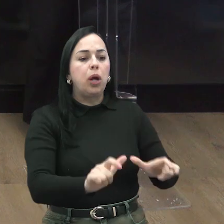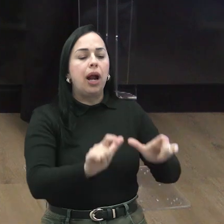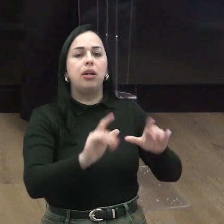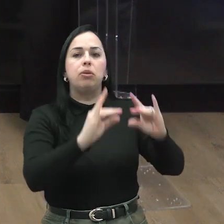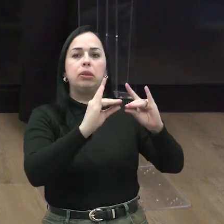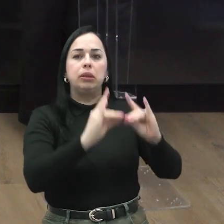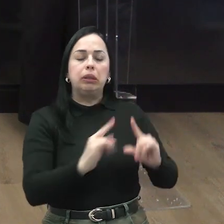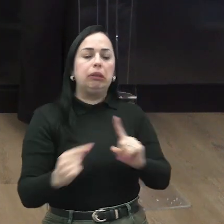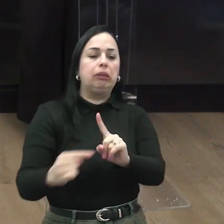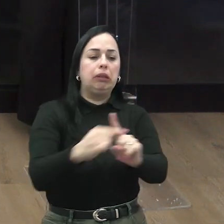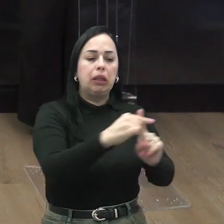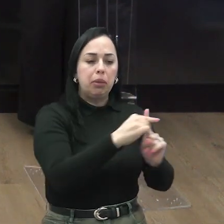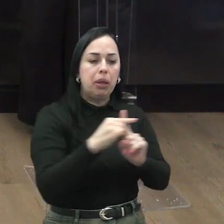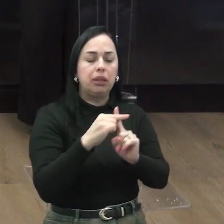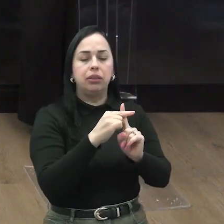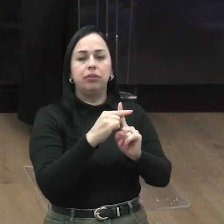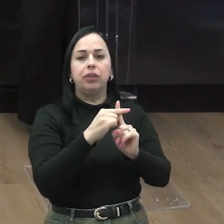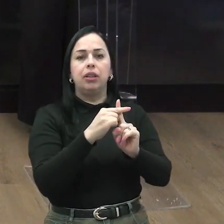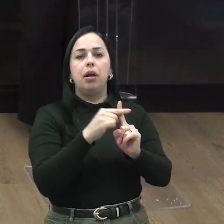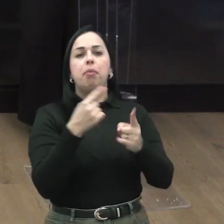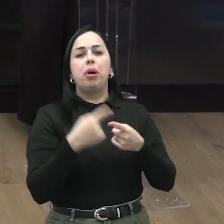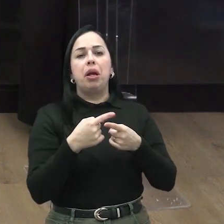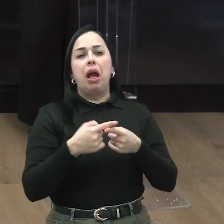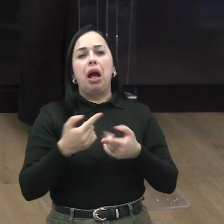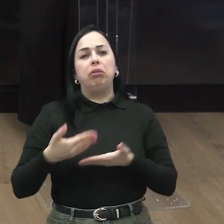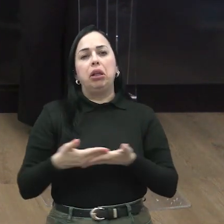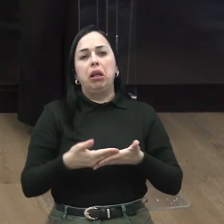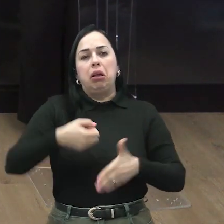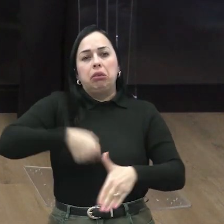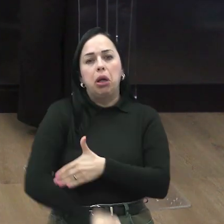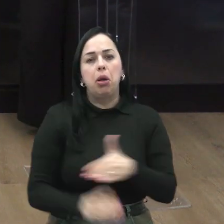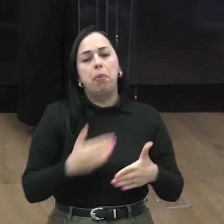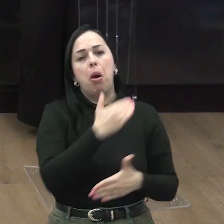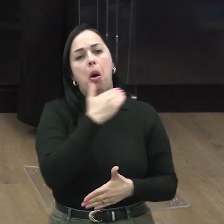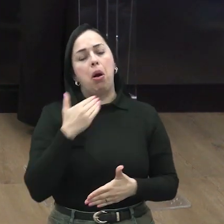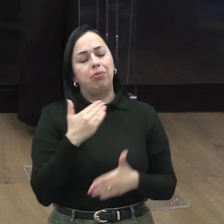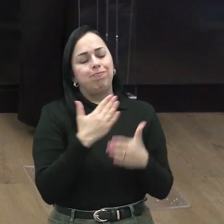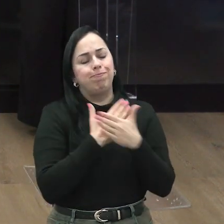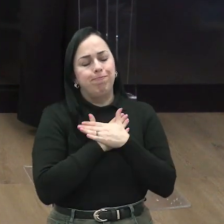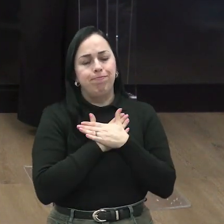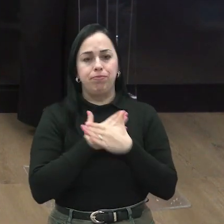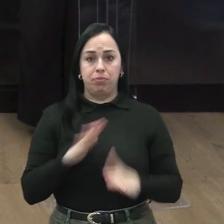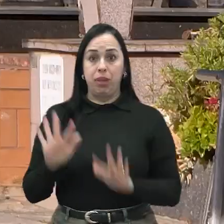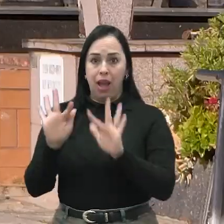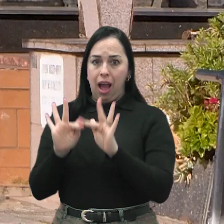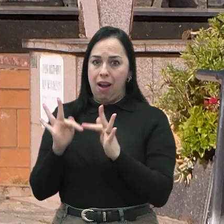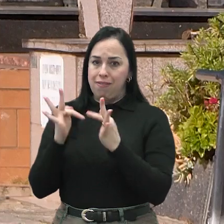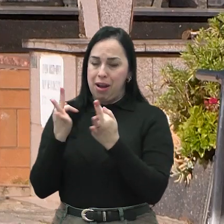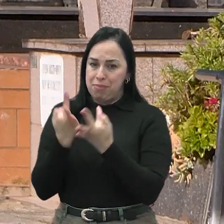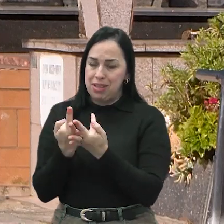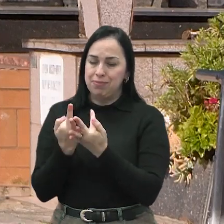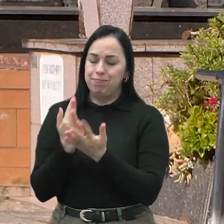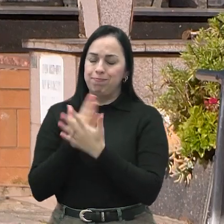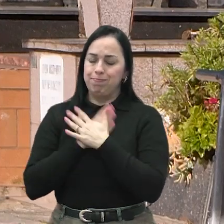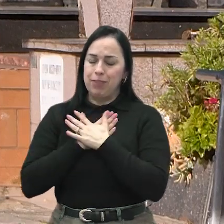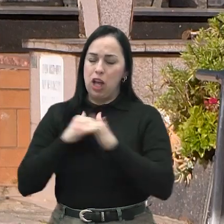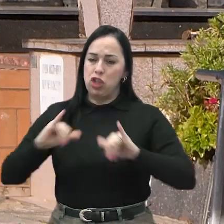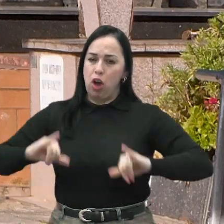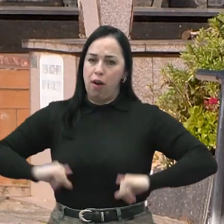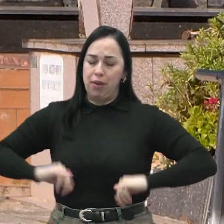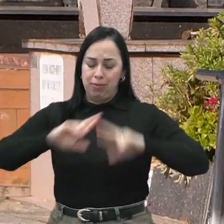destinado a famílias que não puderam sepultar natimortos e nascituros. A dor da